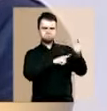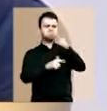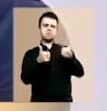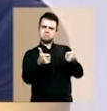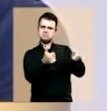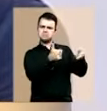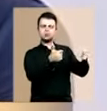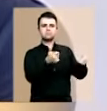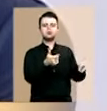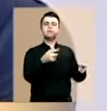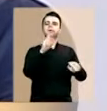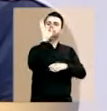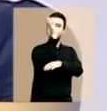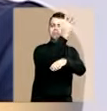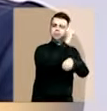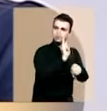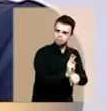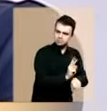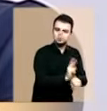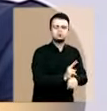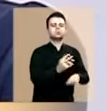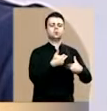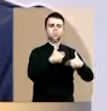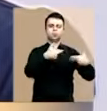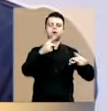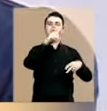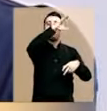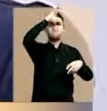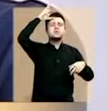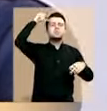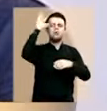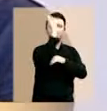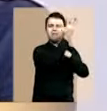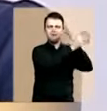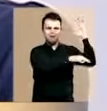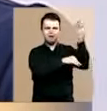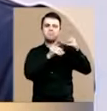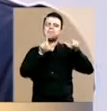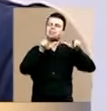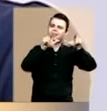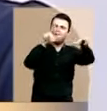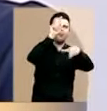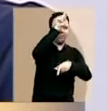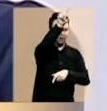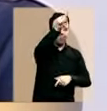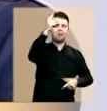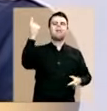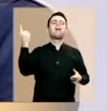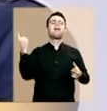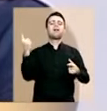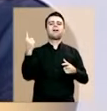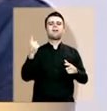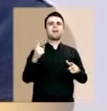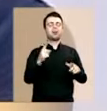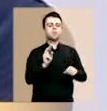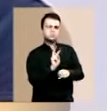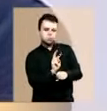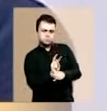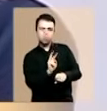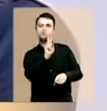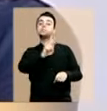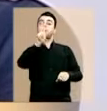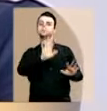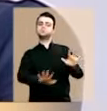pode negar. Por exemplo, manejo florestal, a questão da Amazônia, a questão do Pantanal, a questão de floresta, o